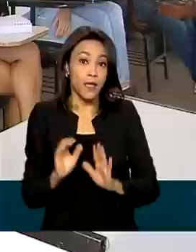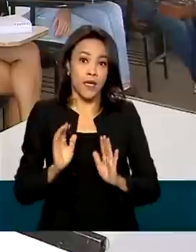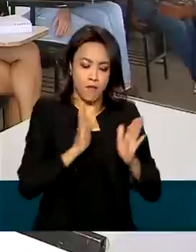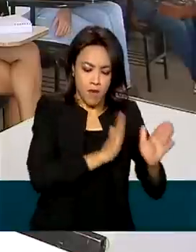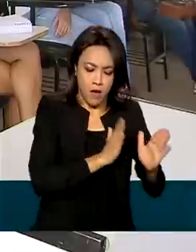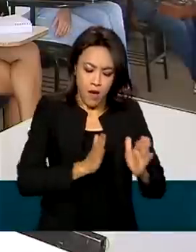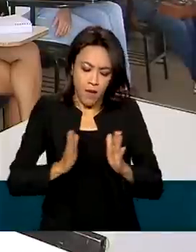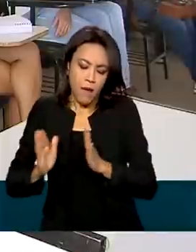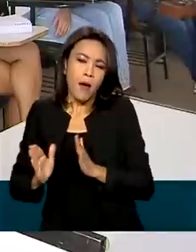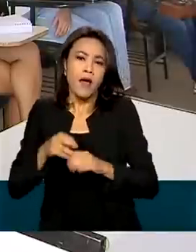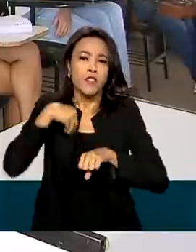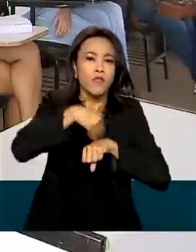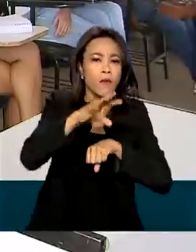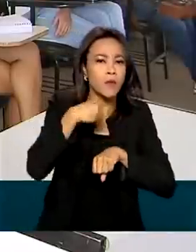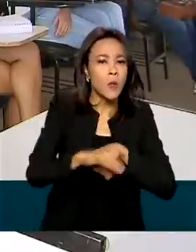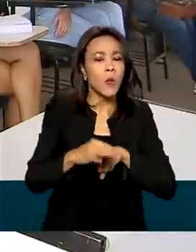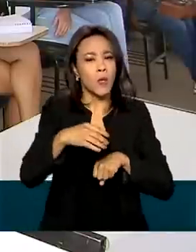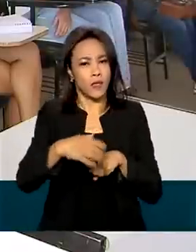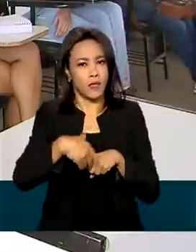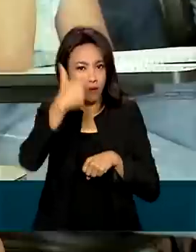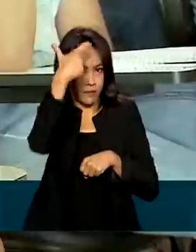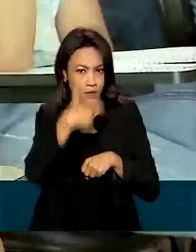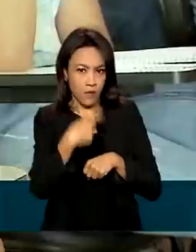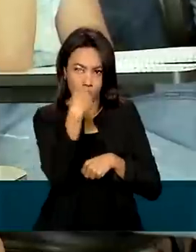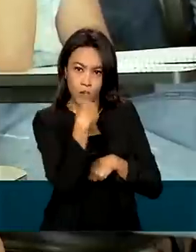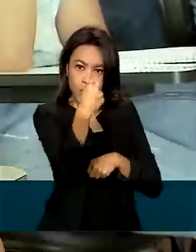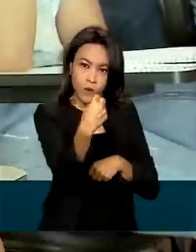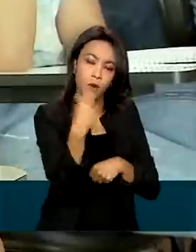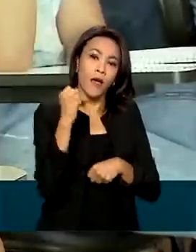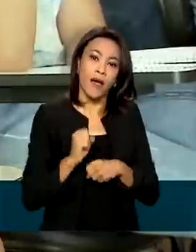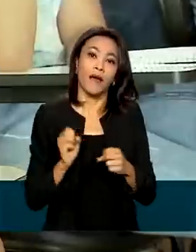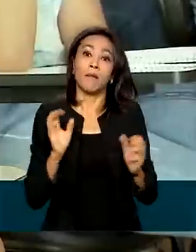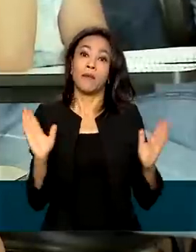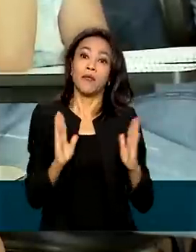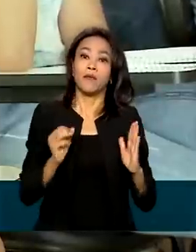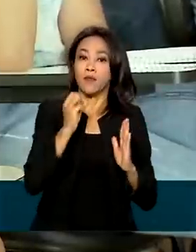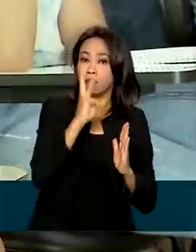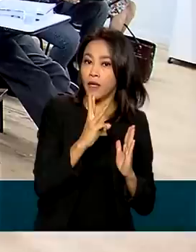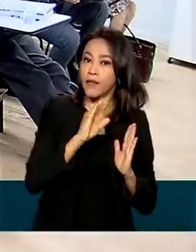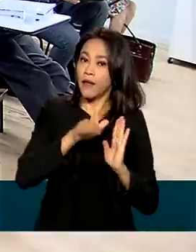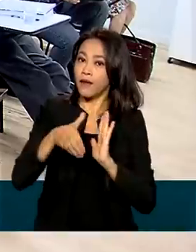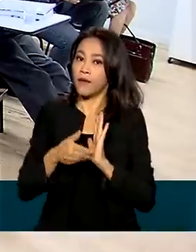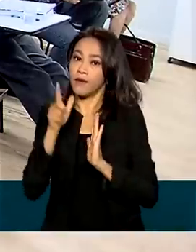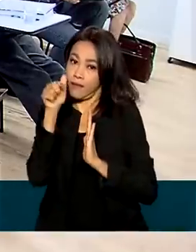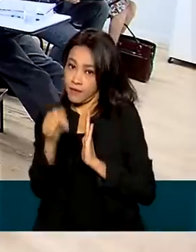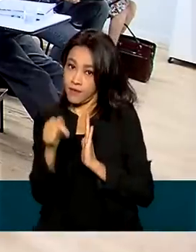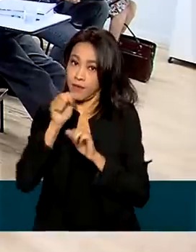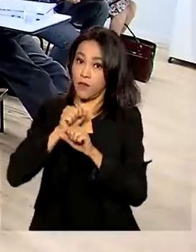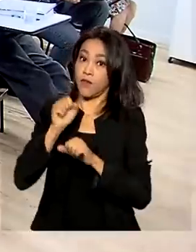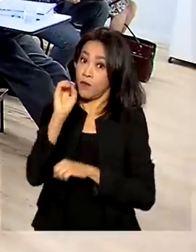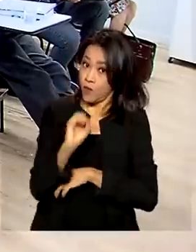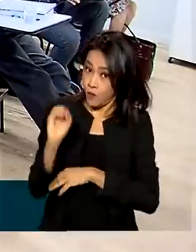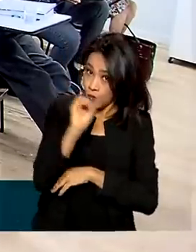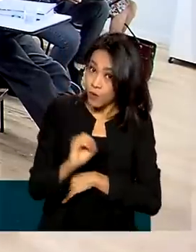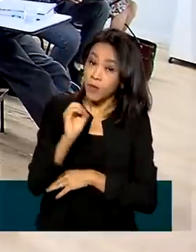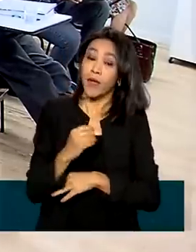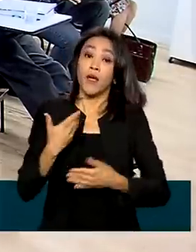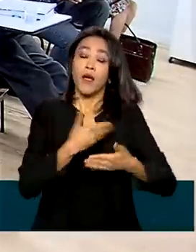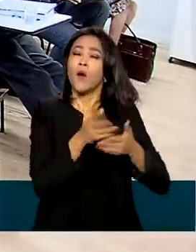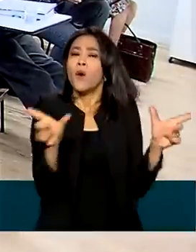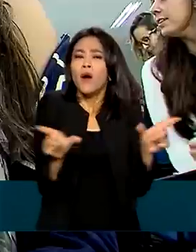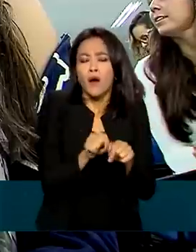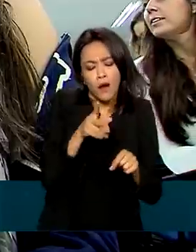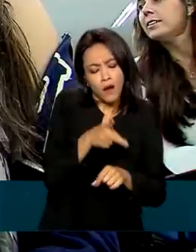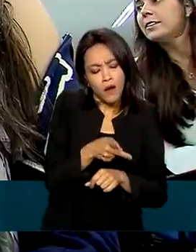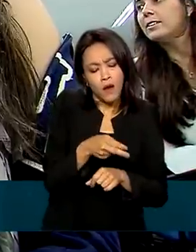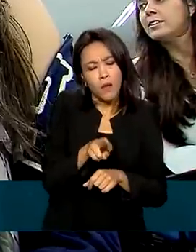de informações para os selecionados nessa etapa será de 3 a 7 de outubro o ProUni é um programa de